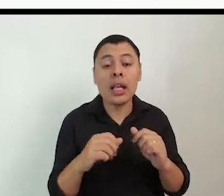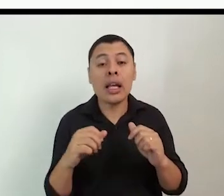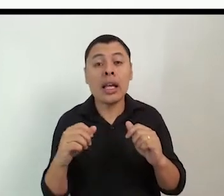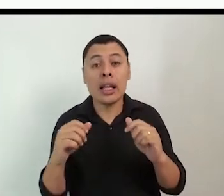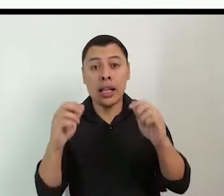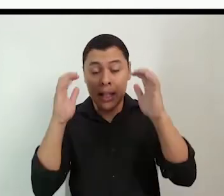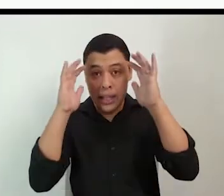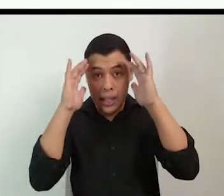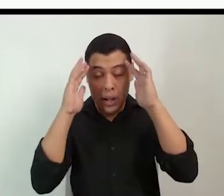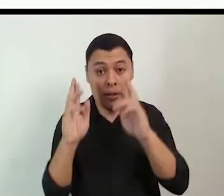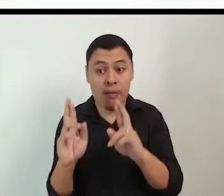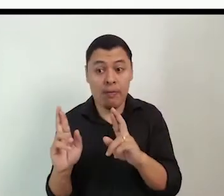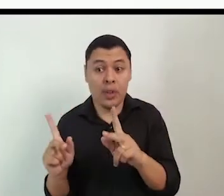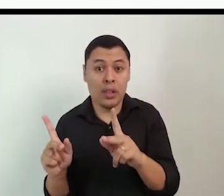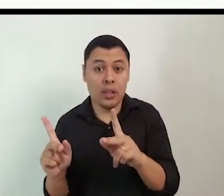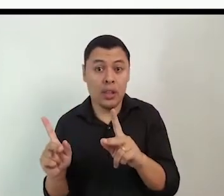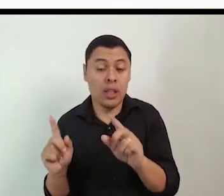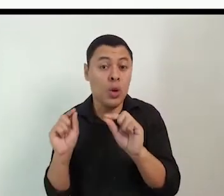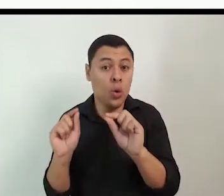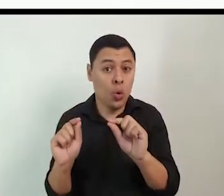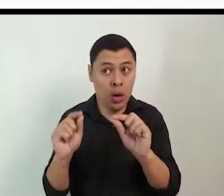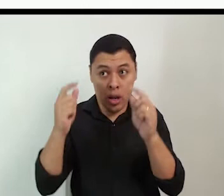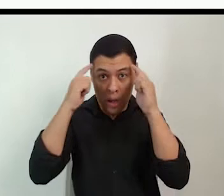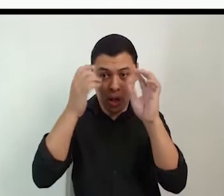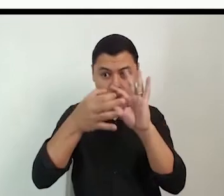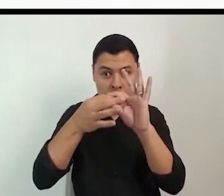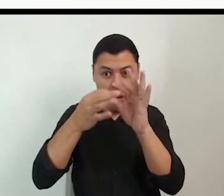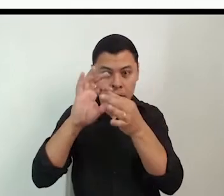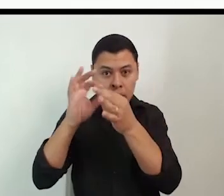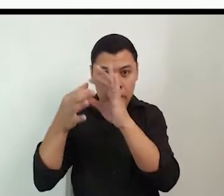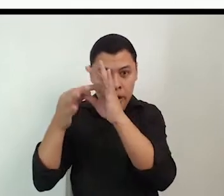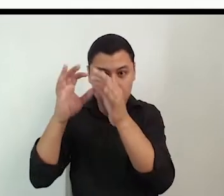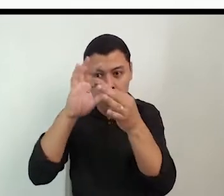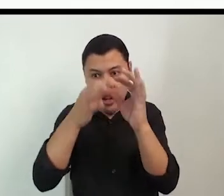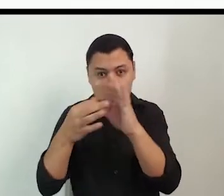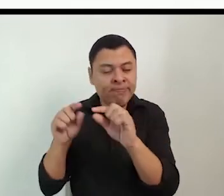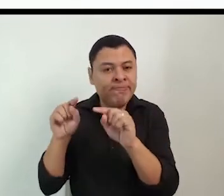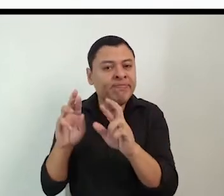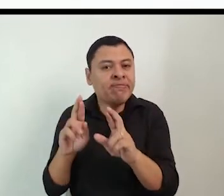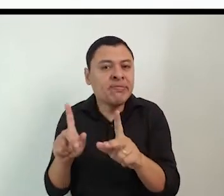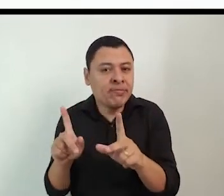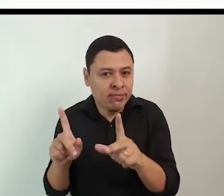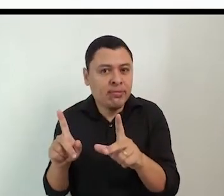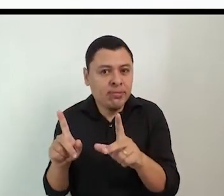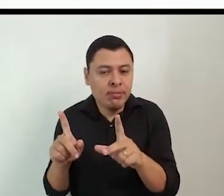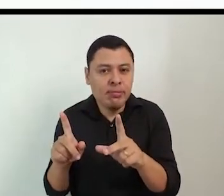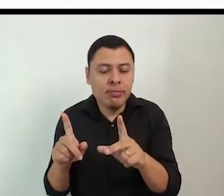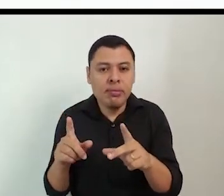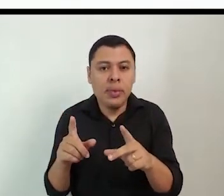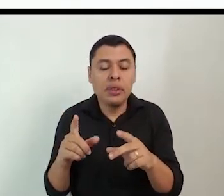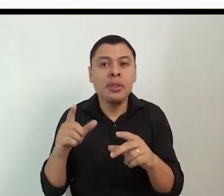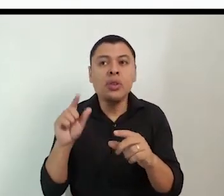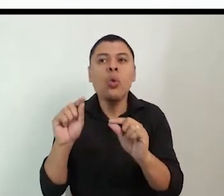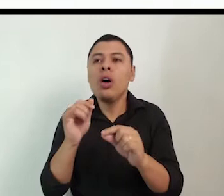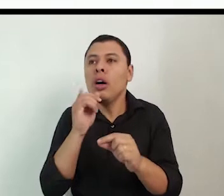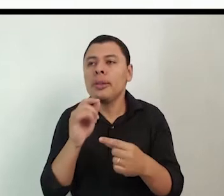quando você tem essa conexão neurológica diferente. E exemplos dessa neurodivergência vai